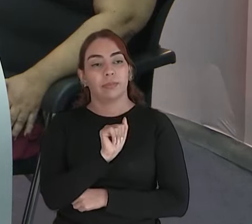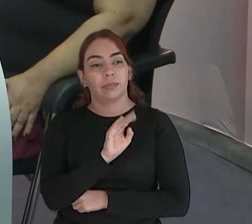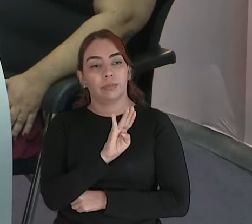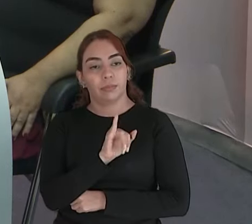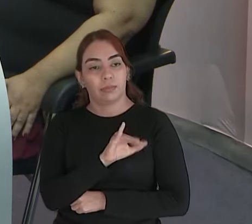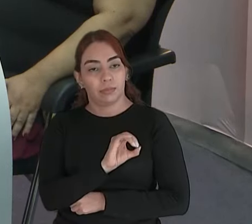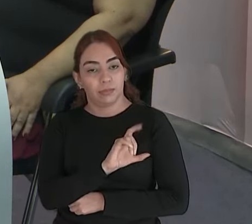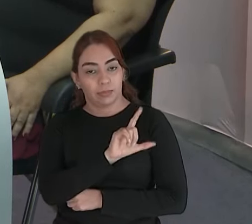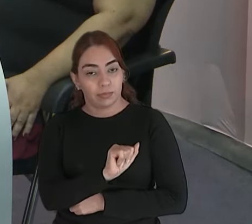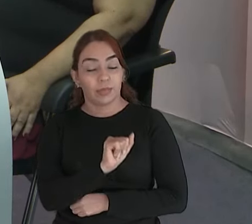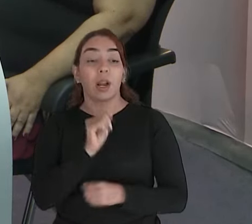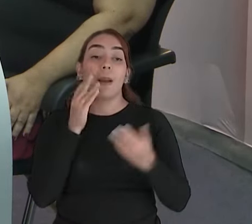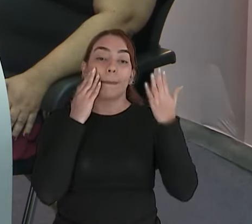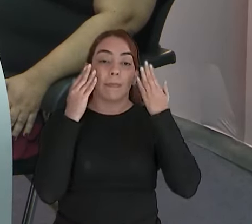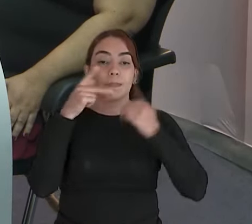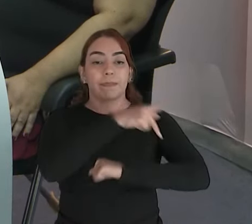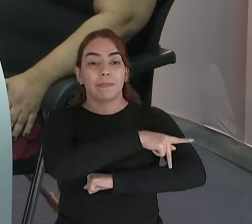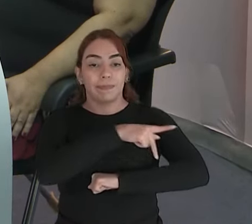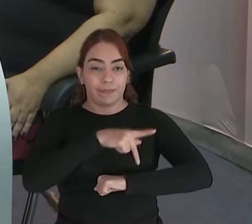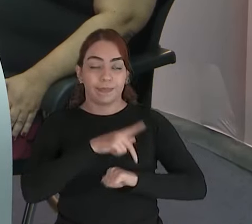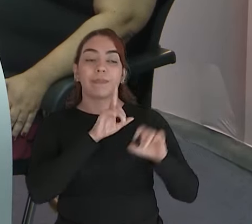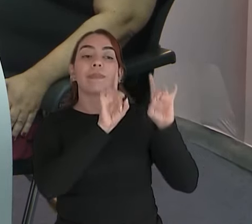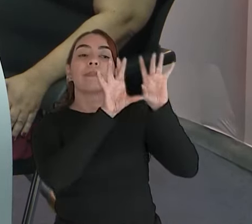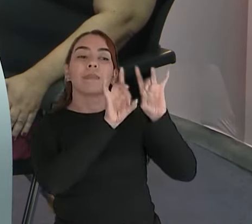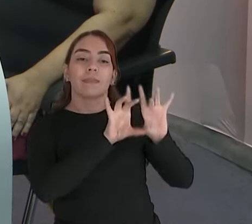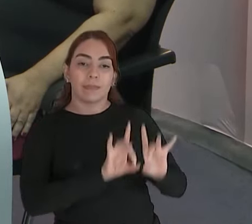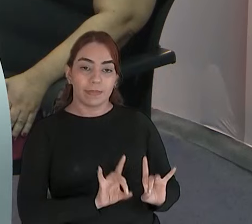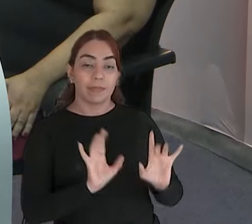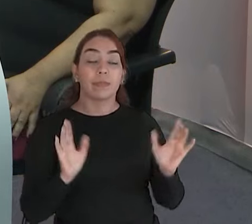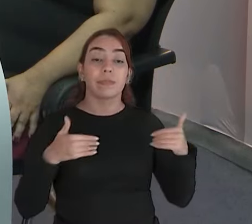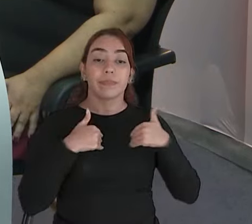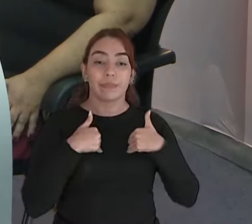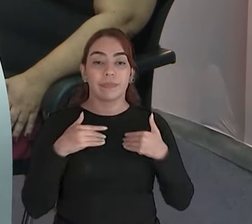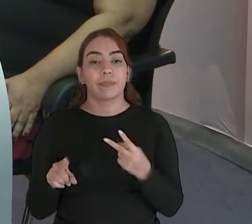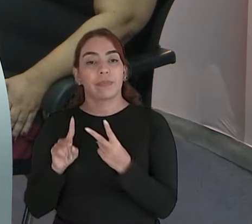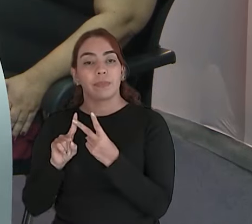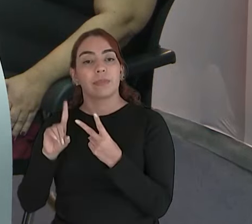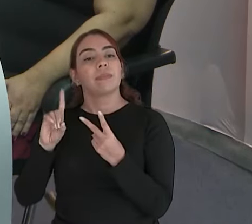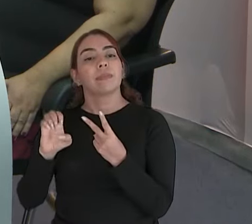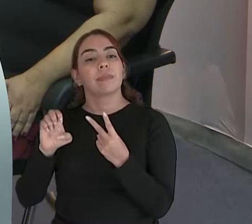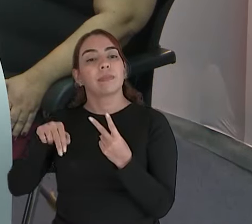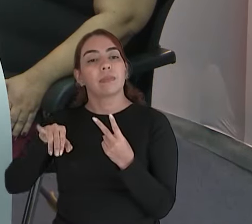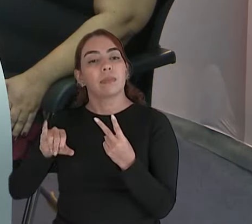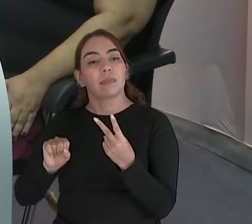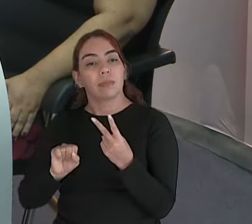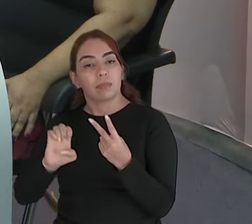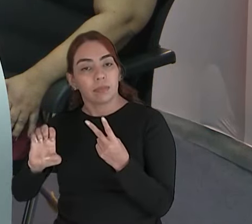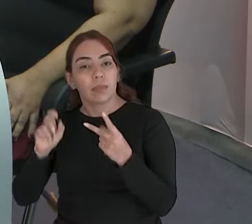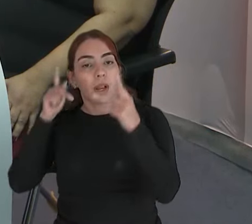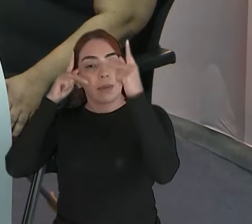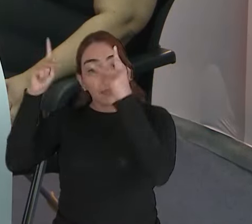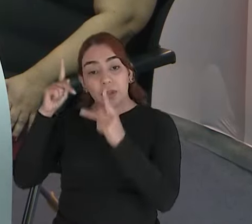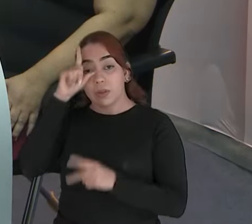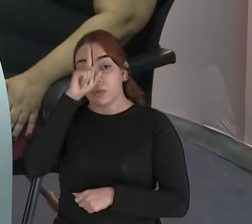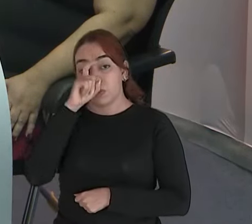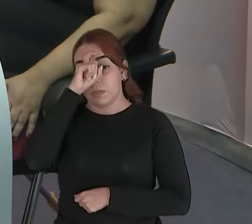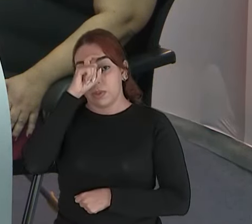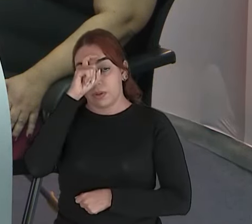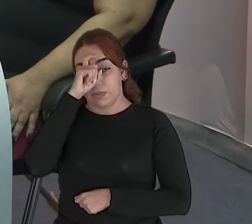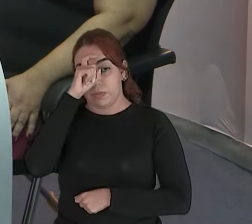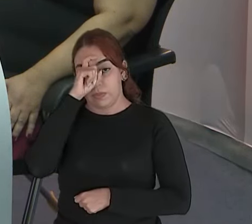Bacelar, psicopedagoga, especialista em TEA, e com Denise Evangelista, psiquiatra do Hospital de